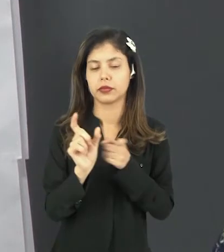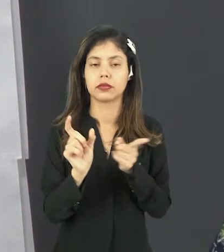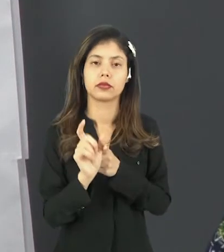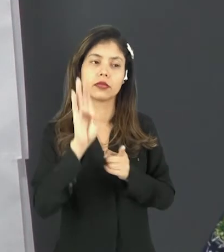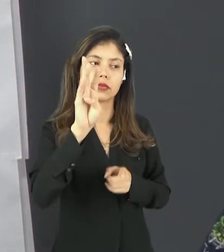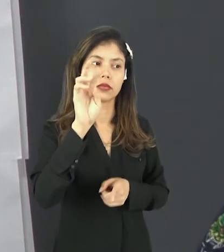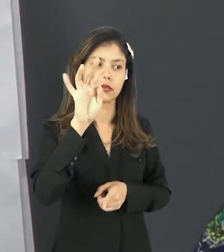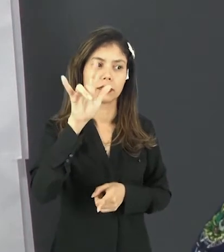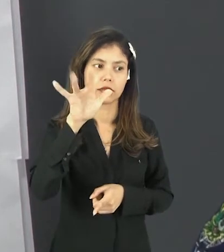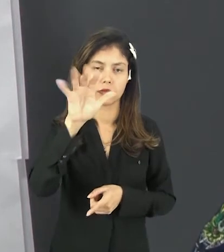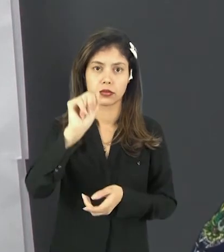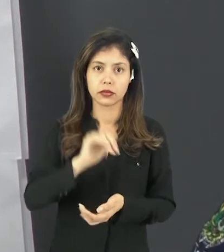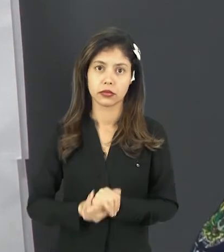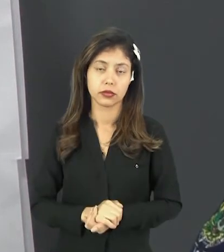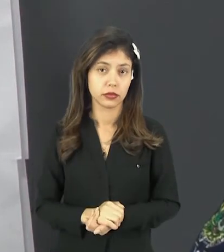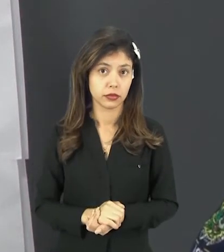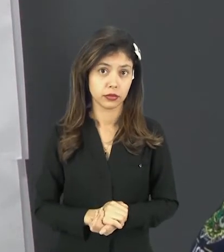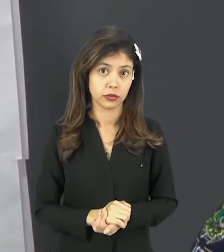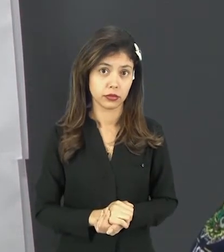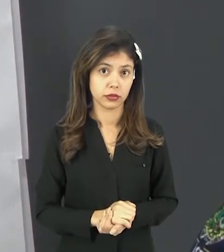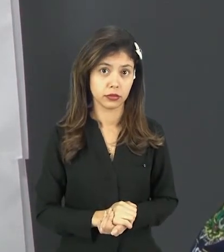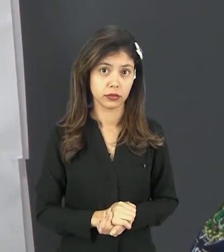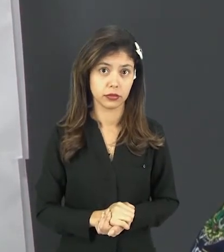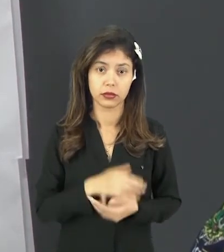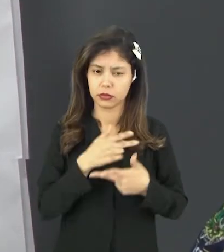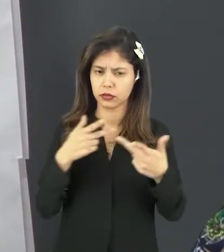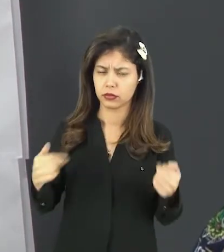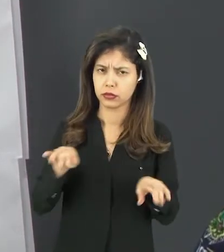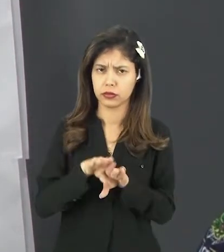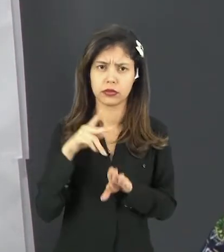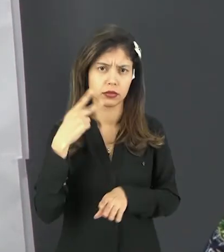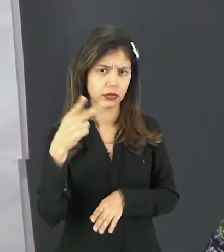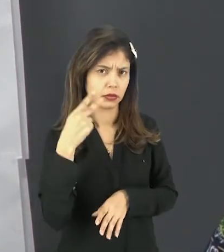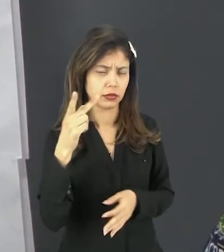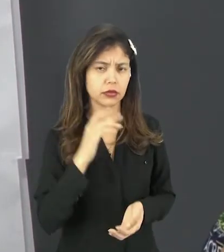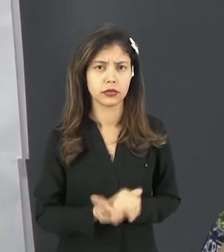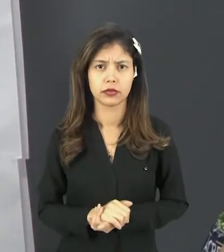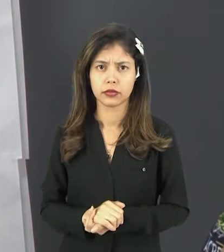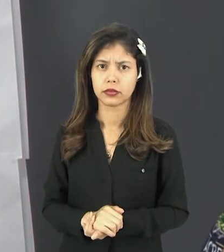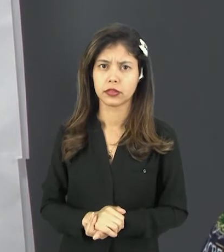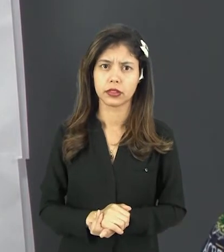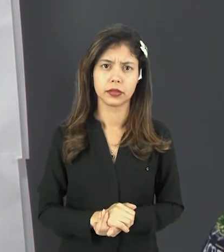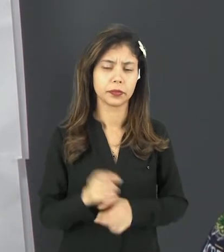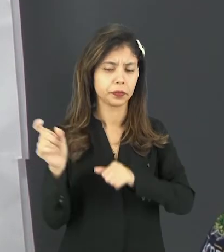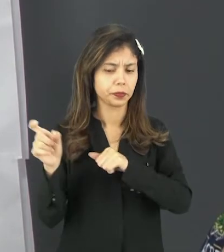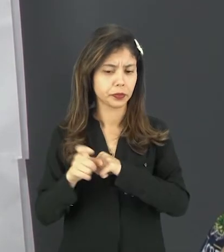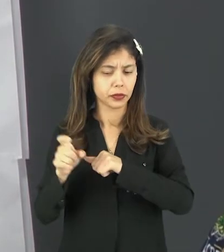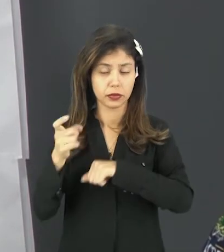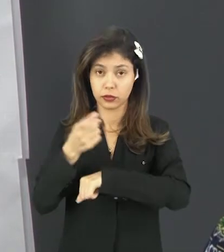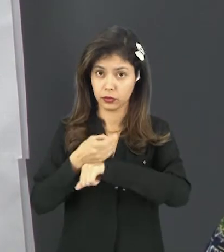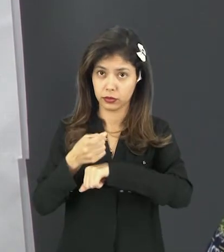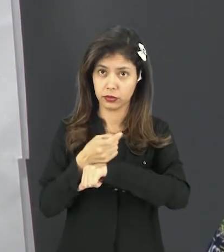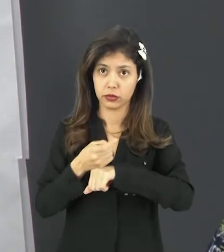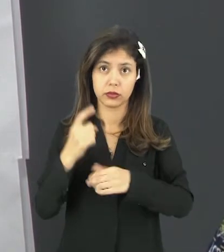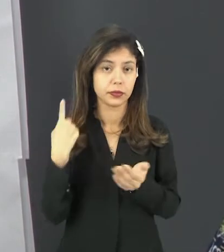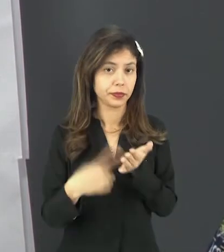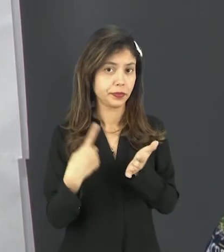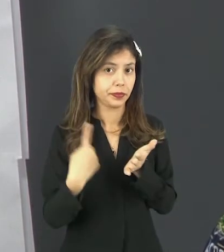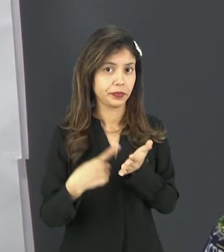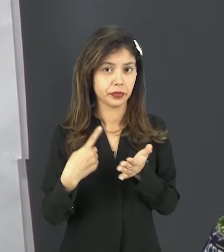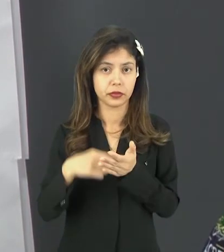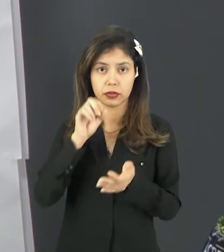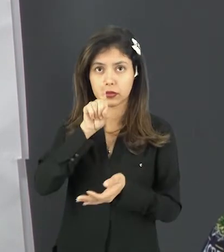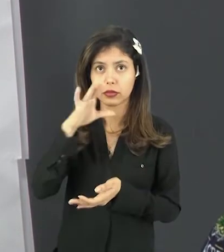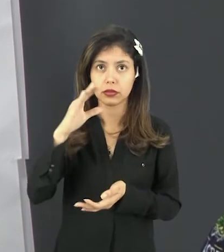brasileiro, tá? A divisão silábica, que foi uma das coisas que eu falei, e aqui é adjetivo. Ela pode ser um adjetivo de acordo com a